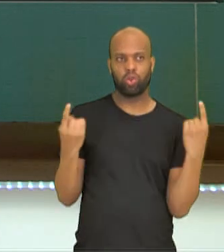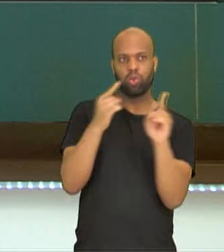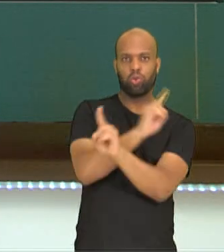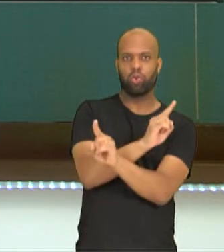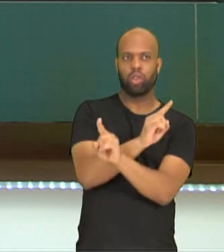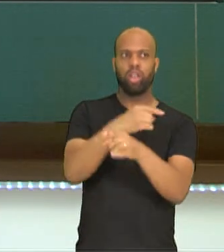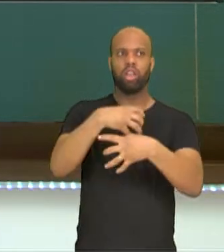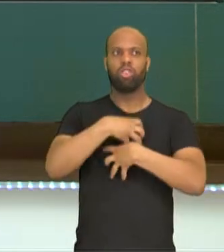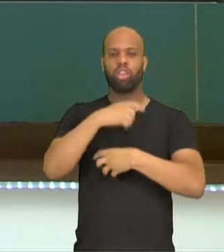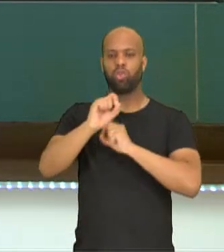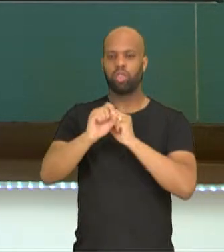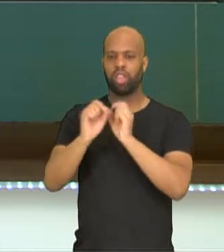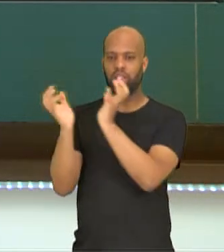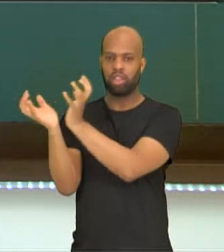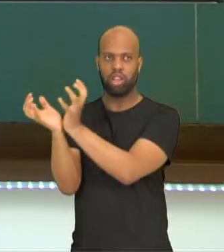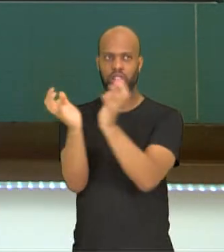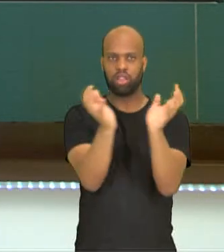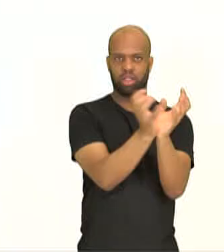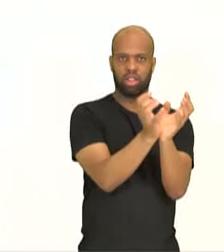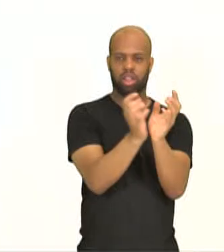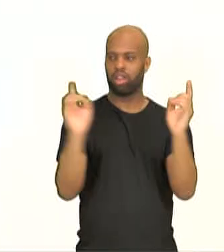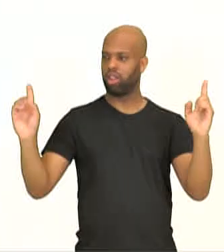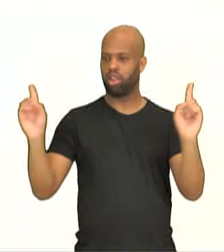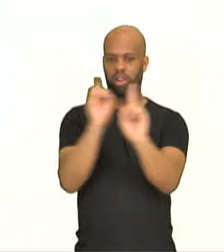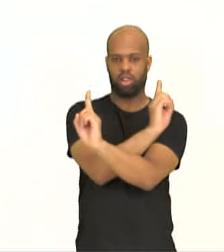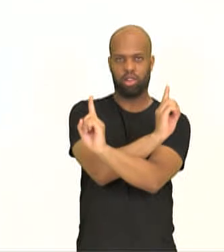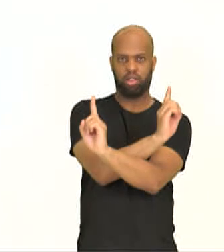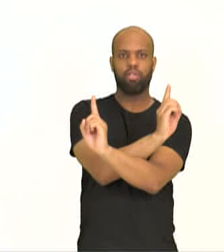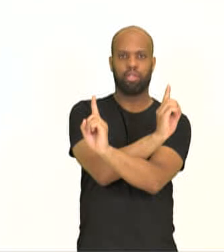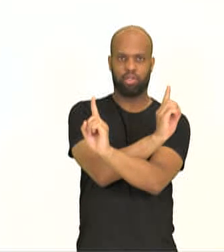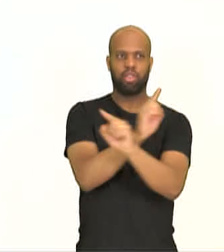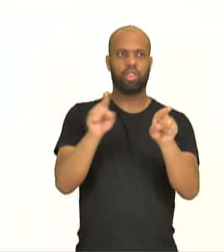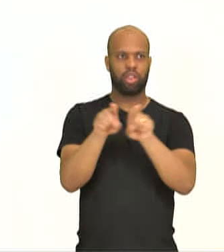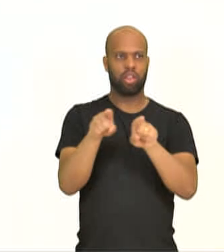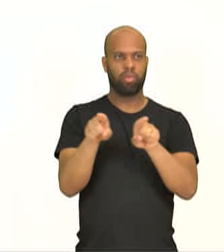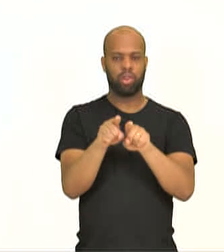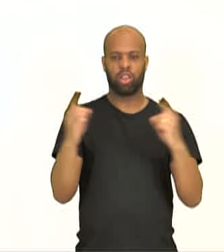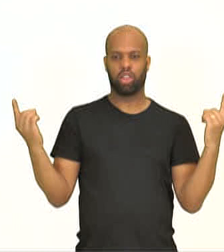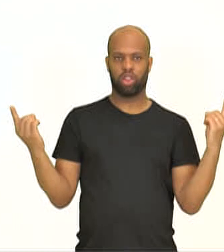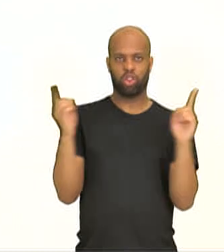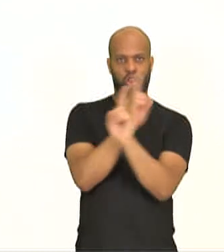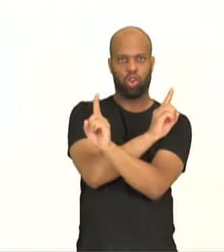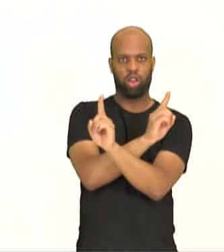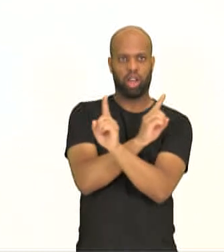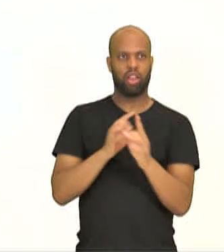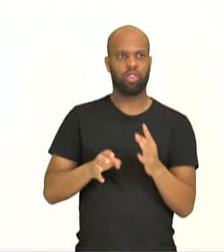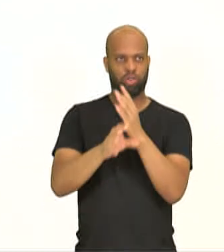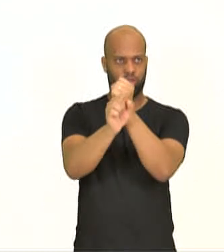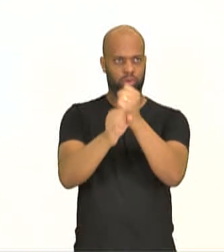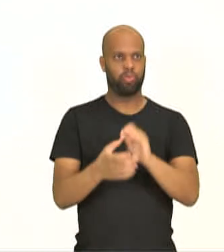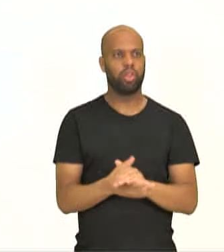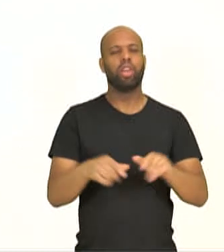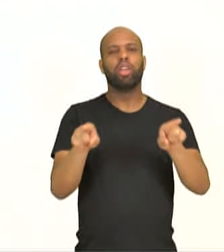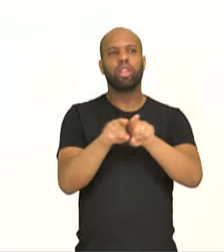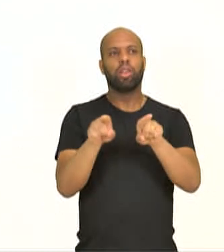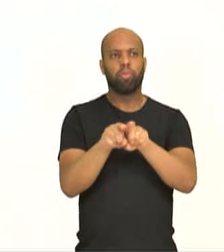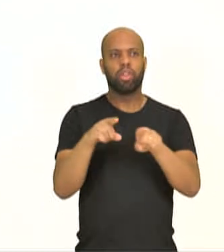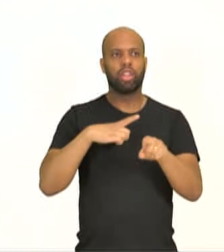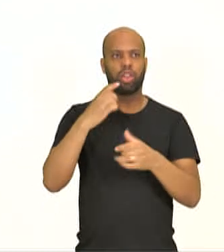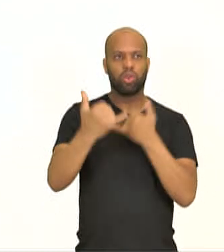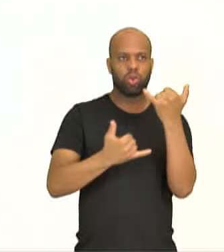de trocas entre as equipes, troca de jogador, troca de ponto, troca de resultados. Nós temos os